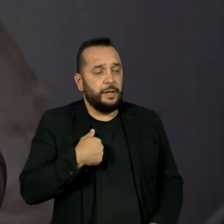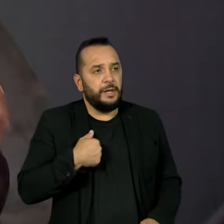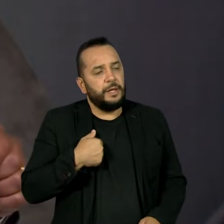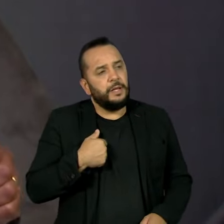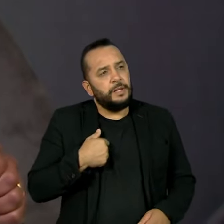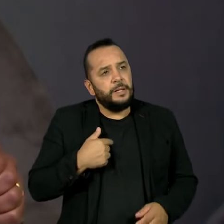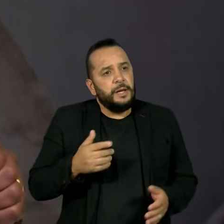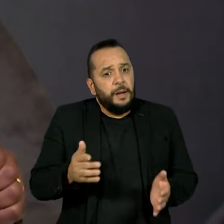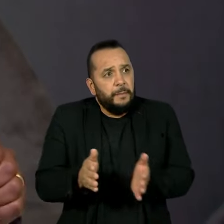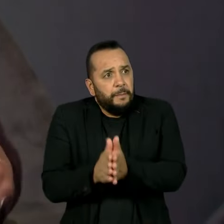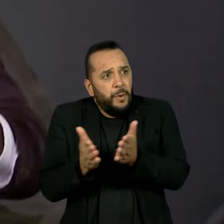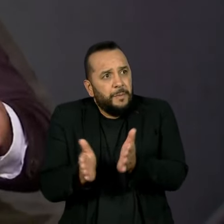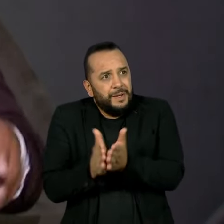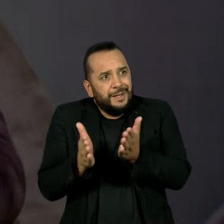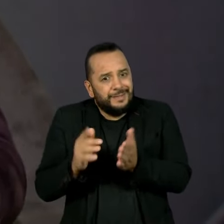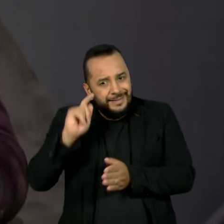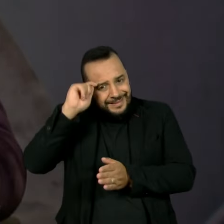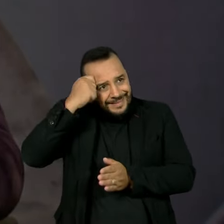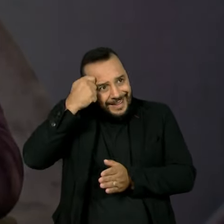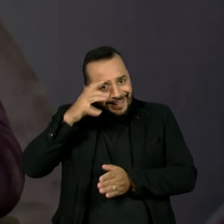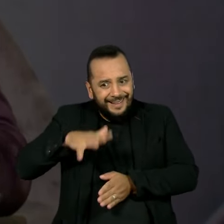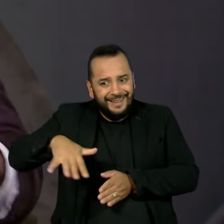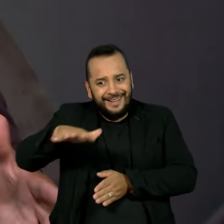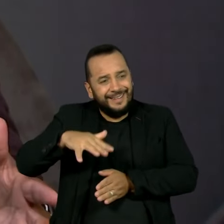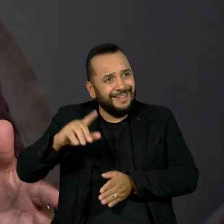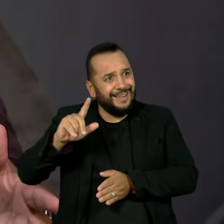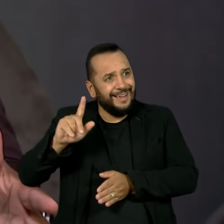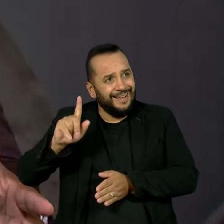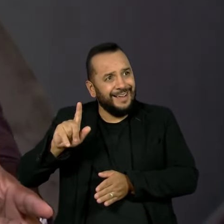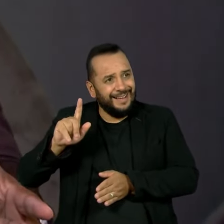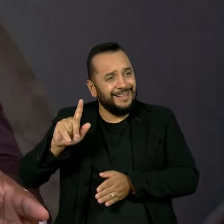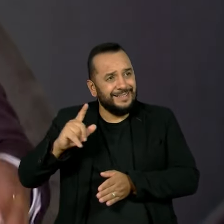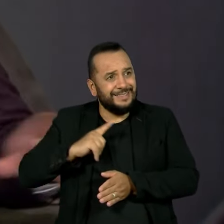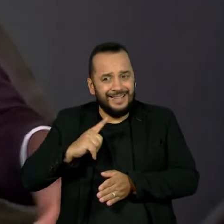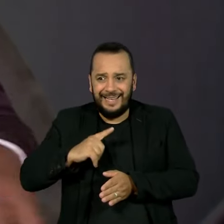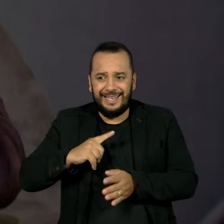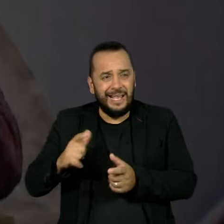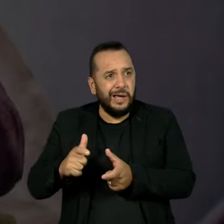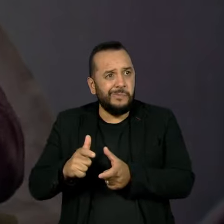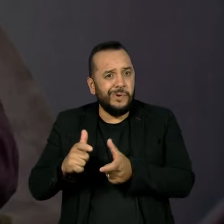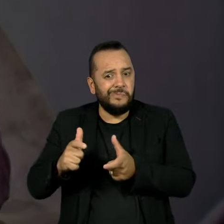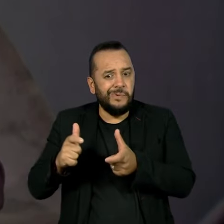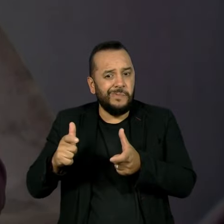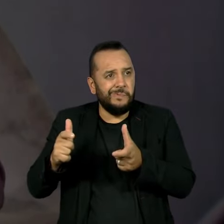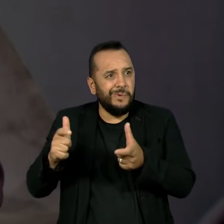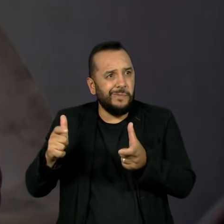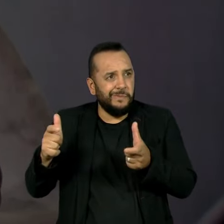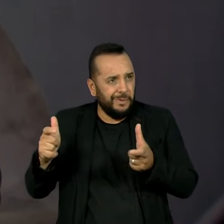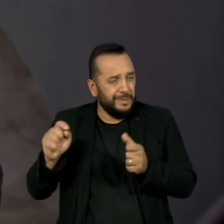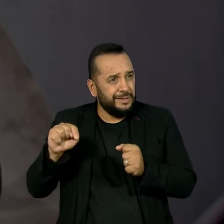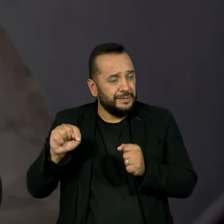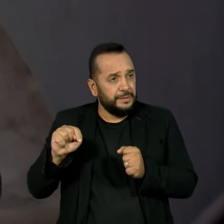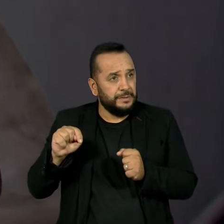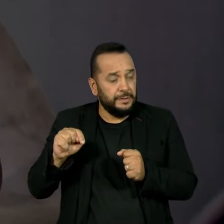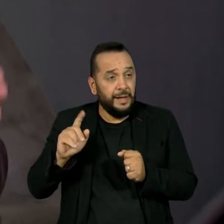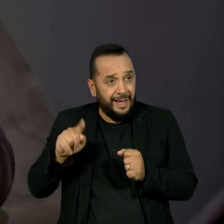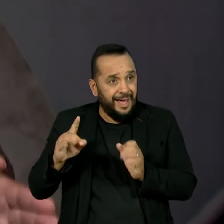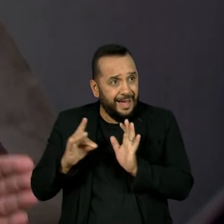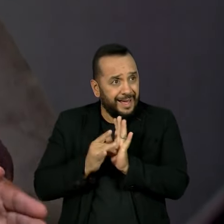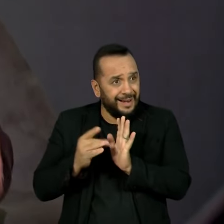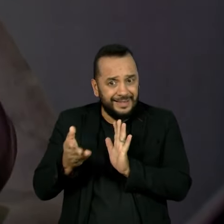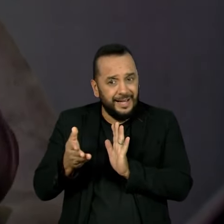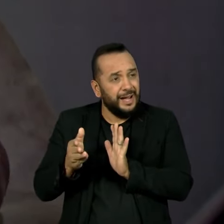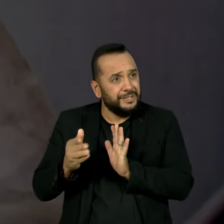ainda é uma realidade? Entre a população negra, essa vulnerabilidade, mesmo com todos os acontecimentos atuais, é uma realidade,